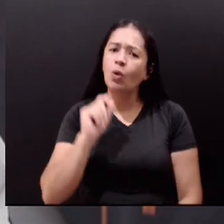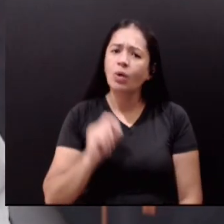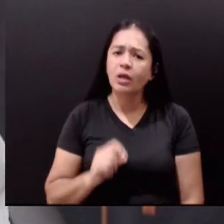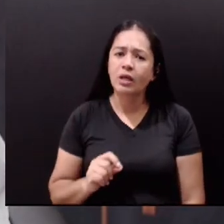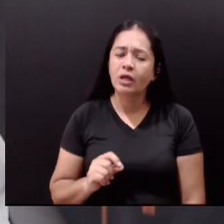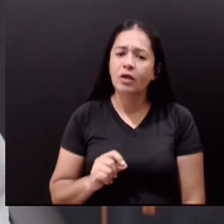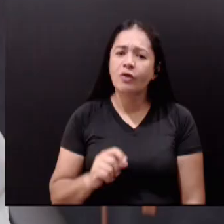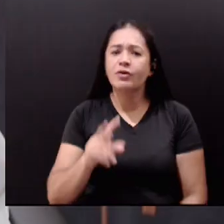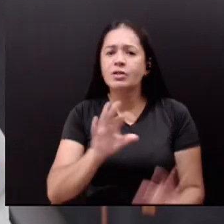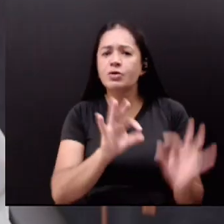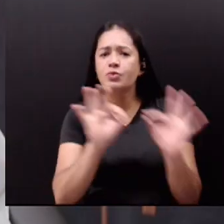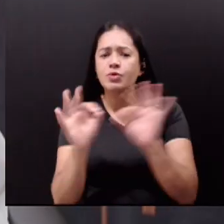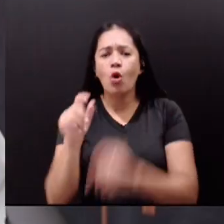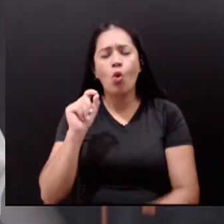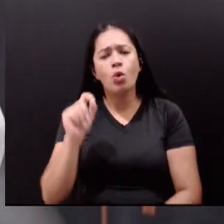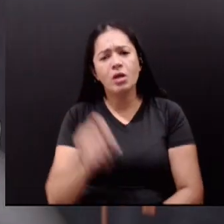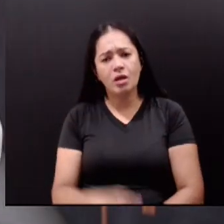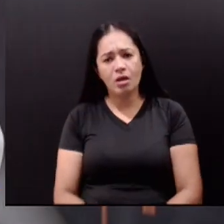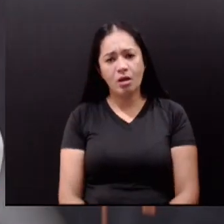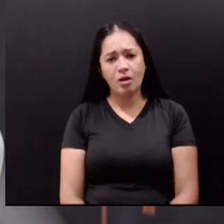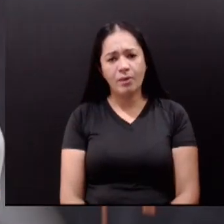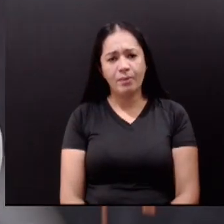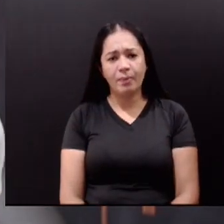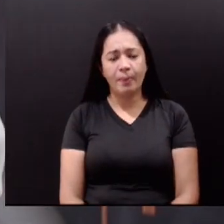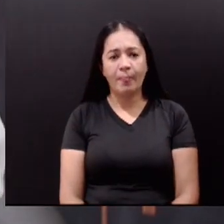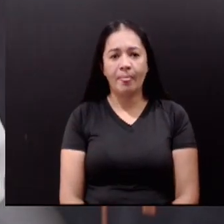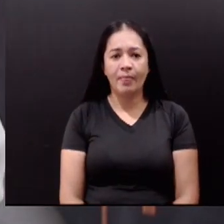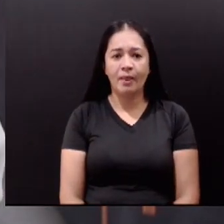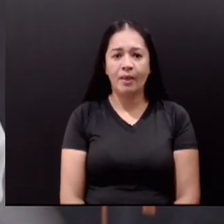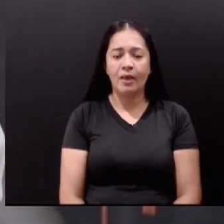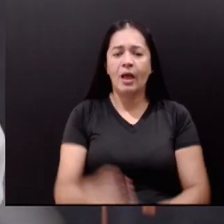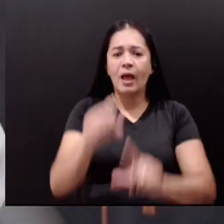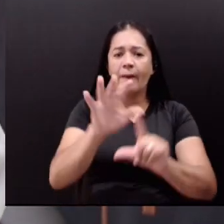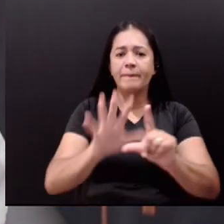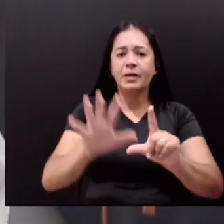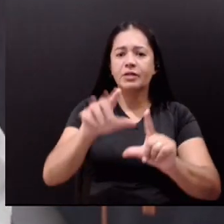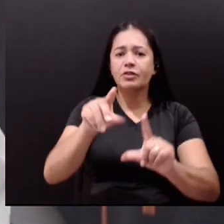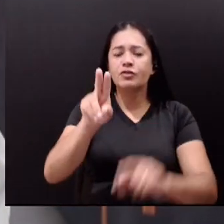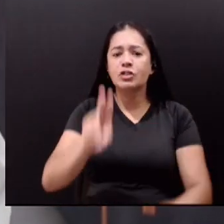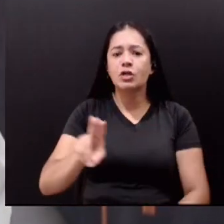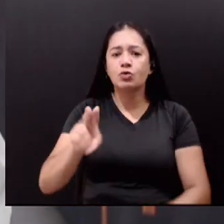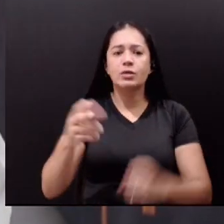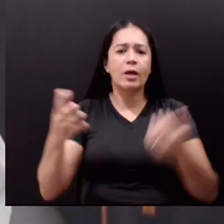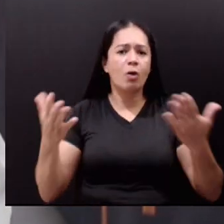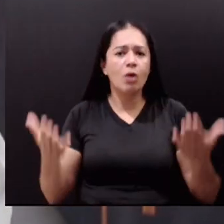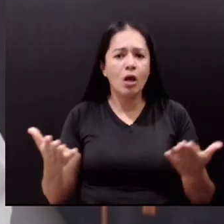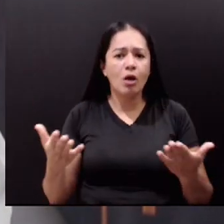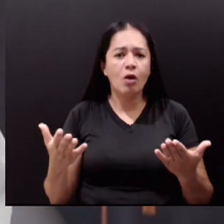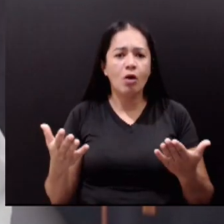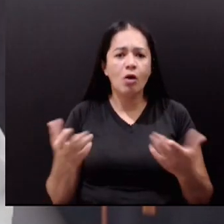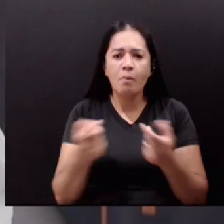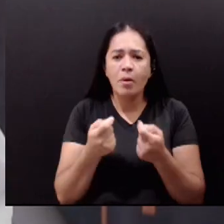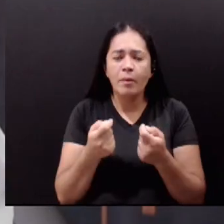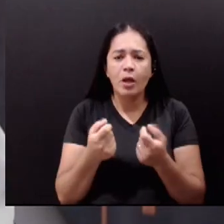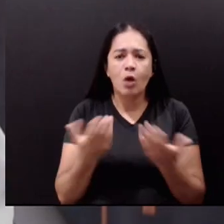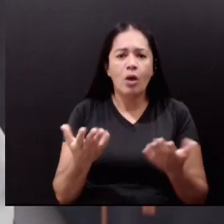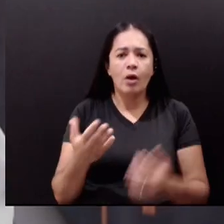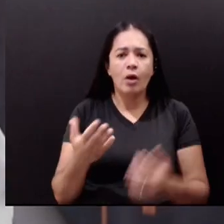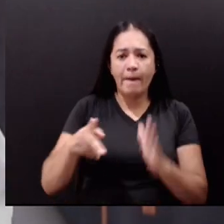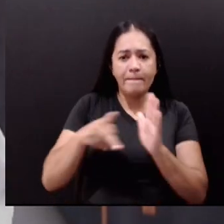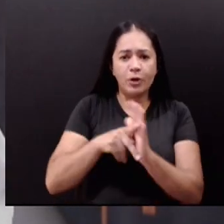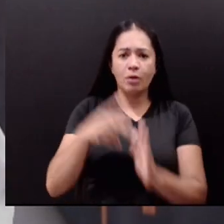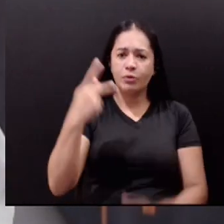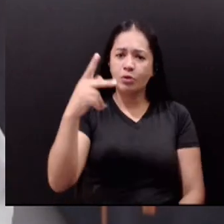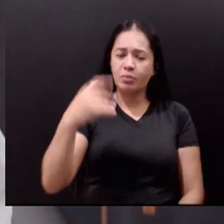que é a plataforma que você está utilizando, que jogo é esse? É apropriado para sua idade? Você não